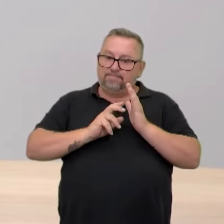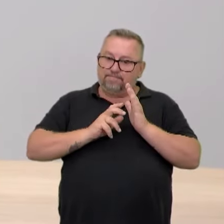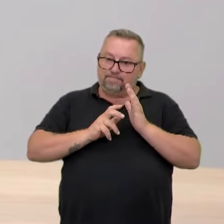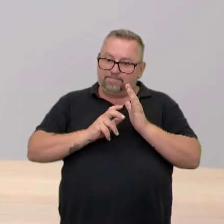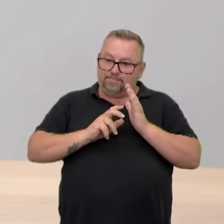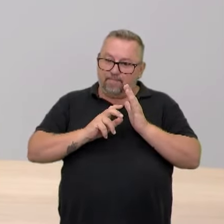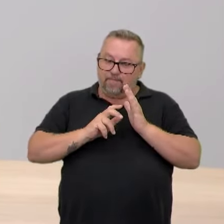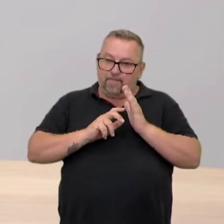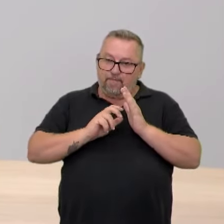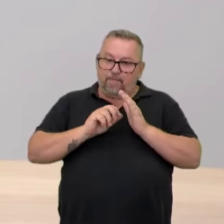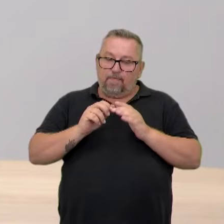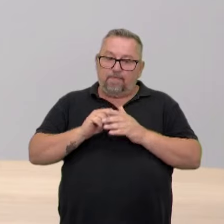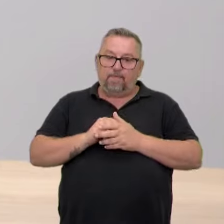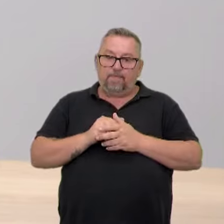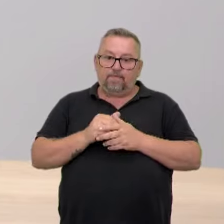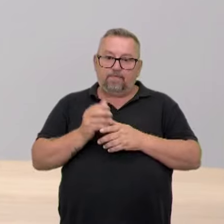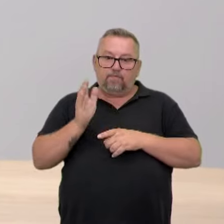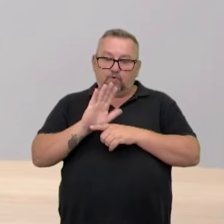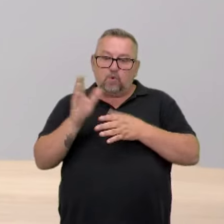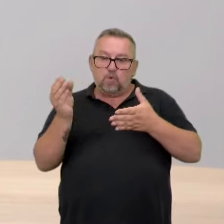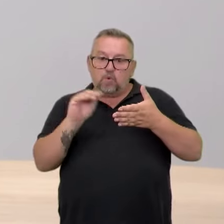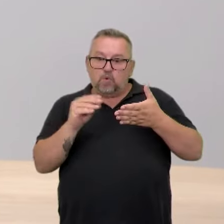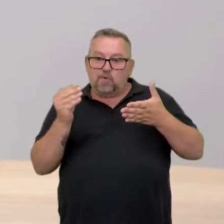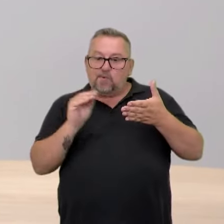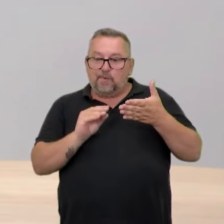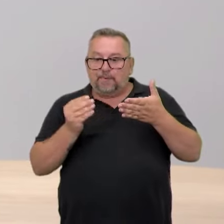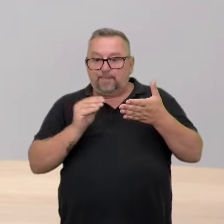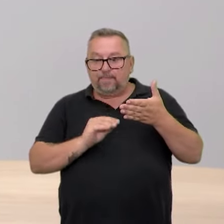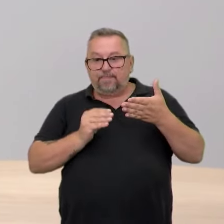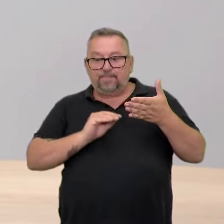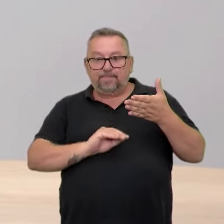de colaboração, para que eles pudessem